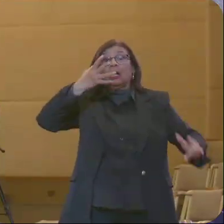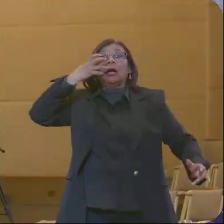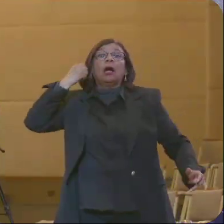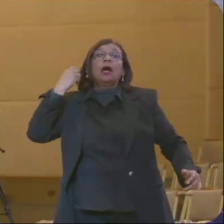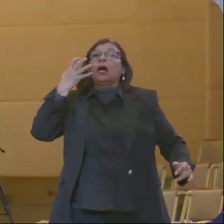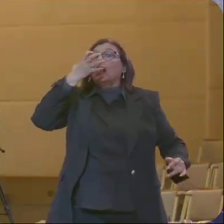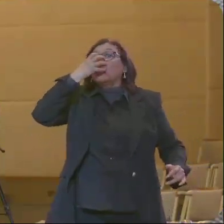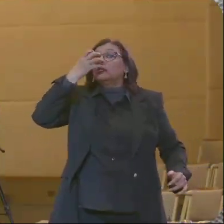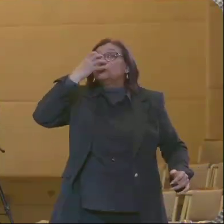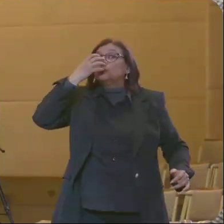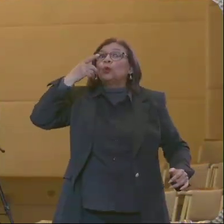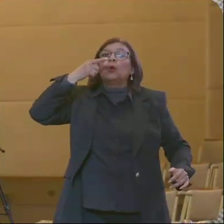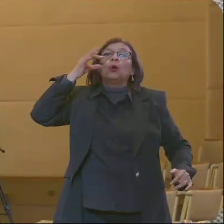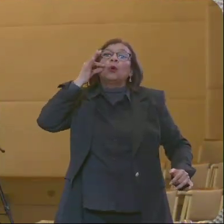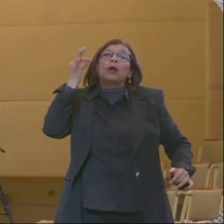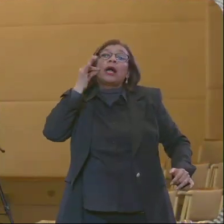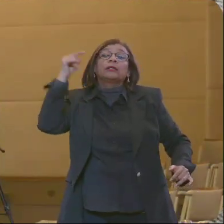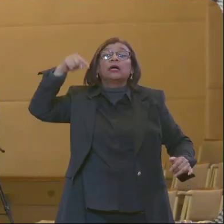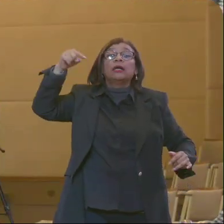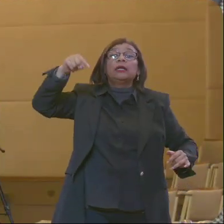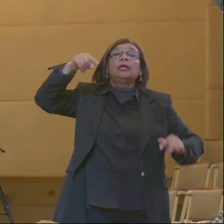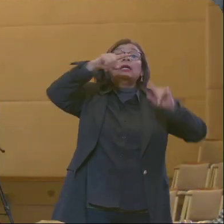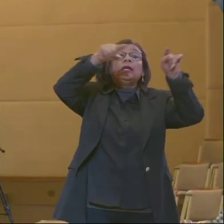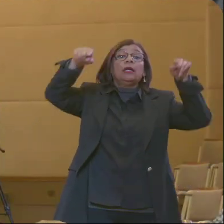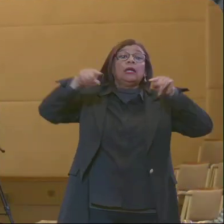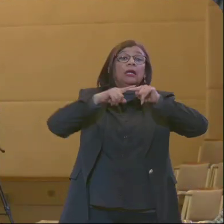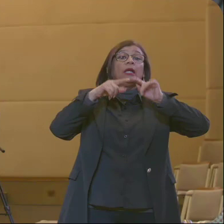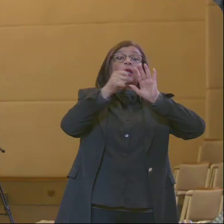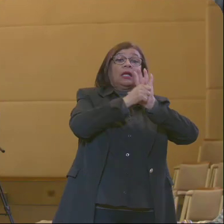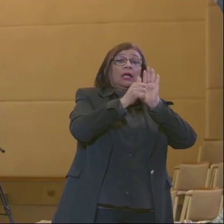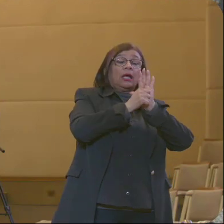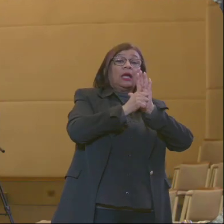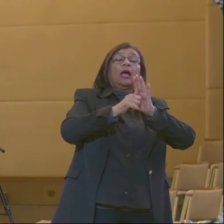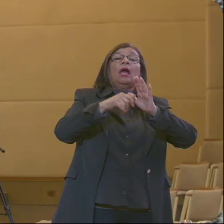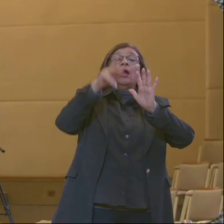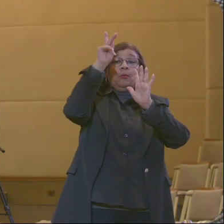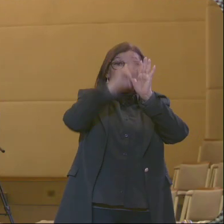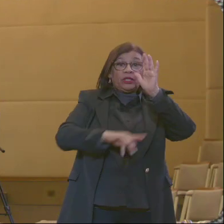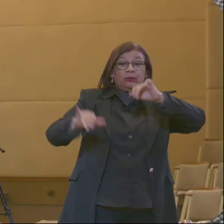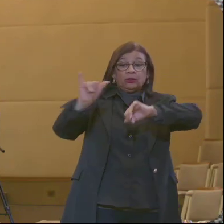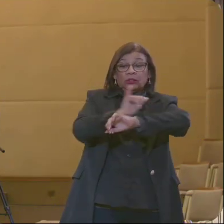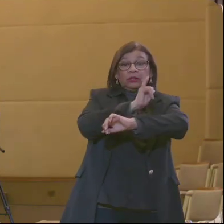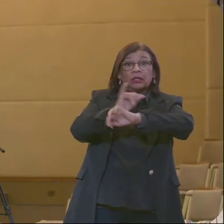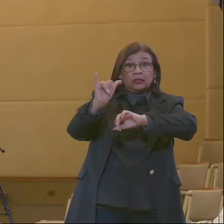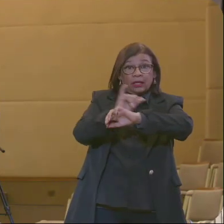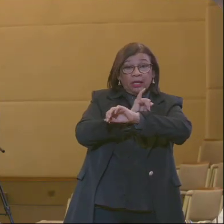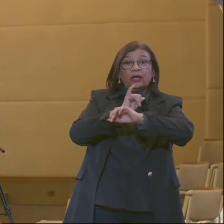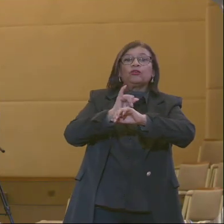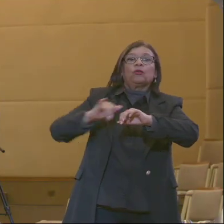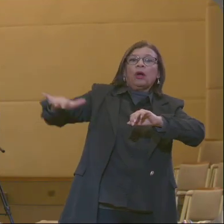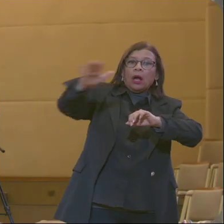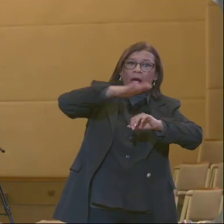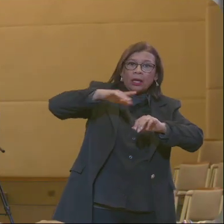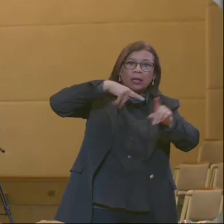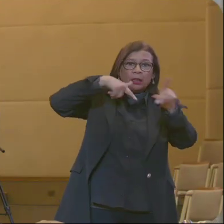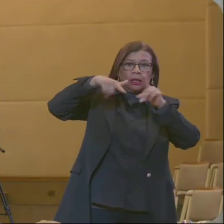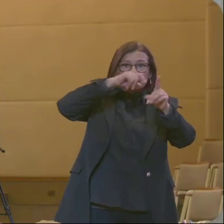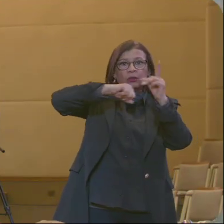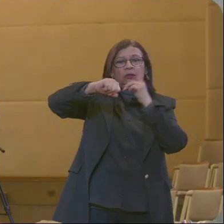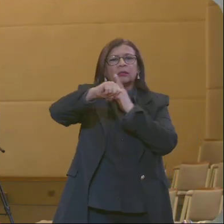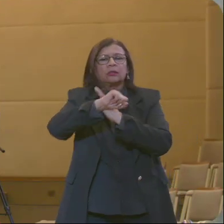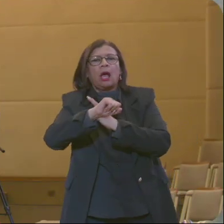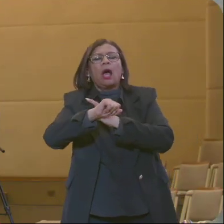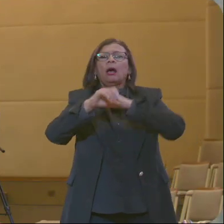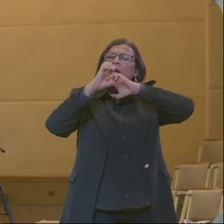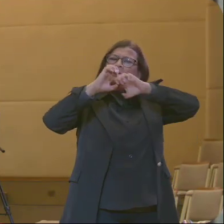aqui no estacionamento da igreja. E você já sabe, esse é um projeto muito estratégico com a nossa área de ação social, missões também, com